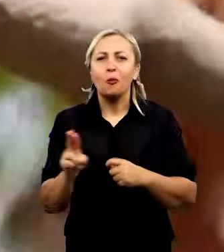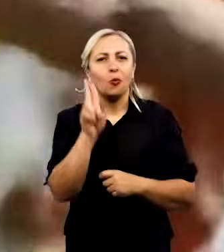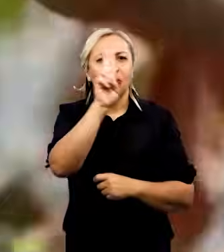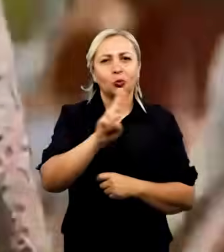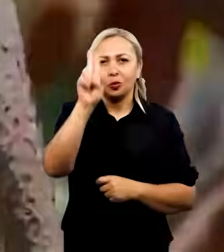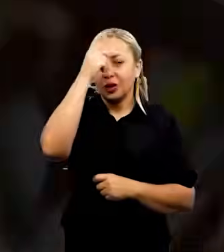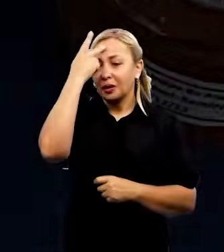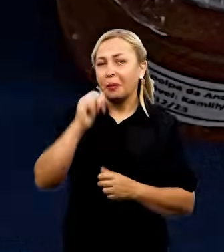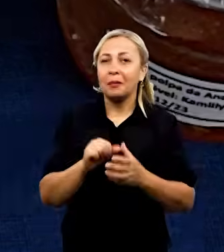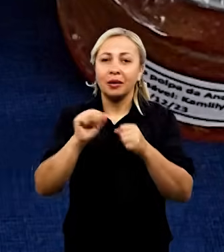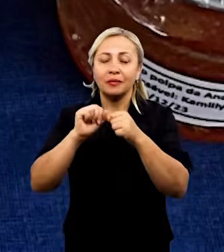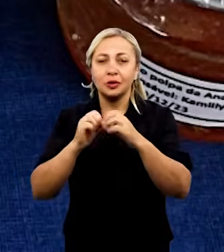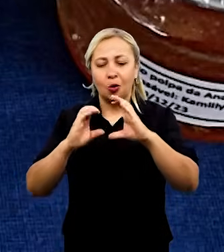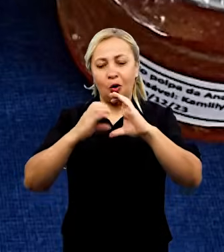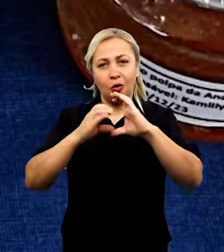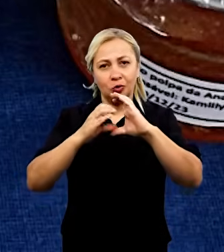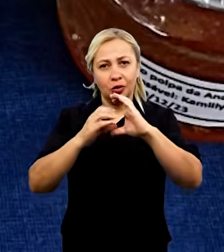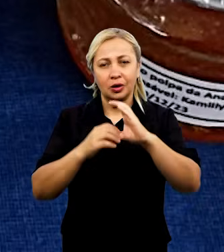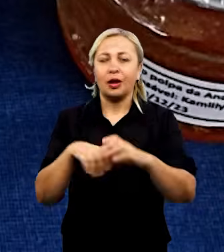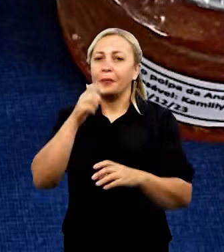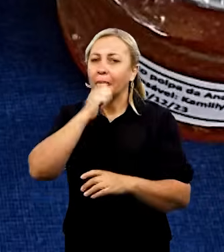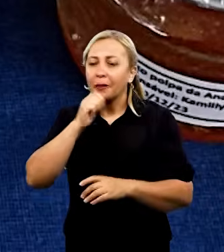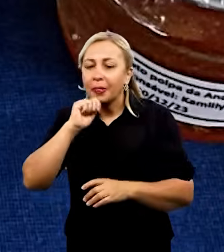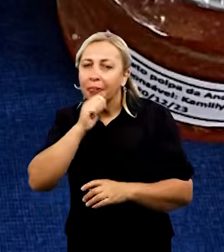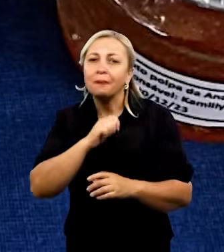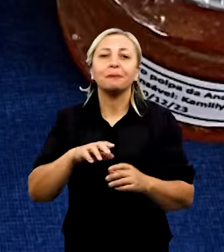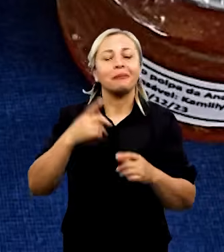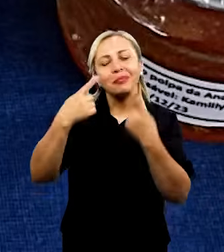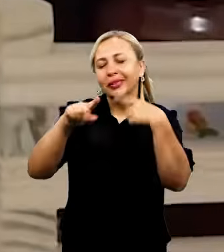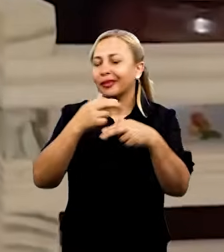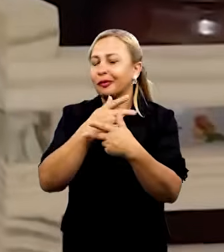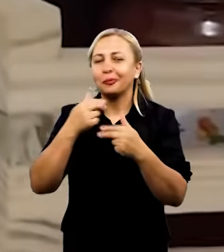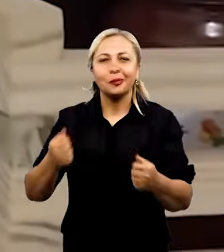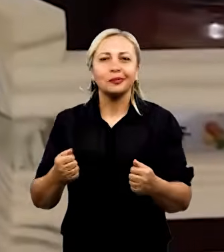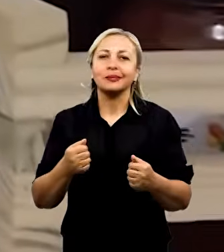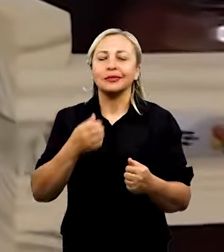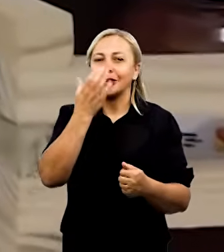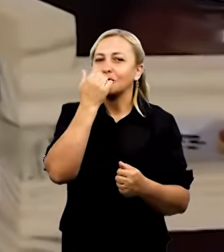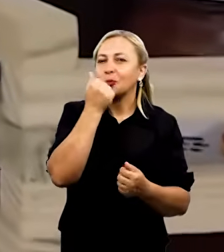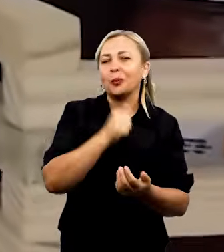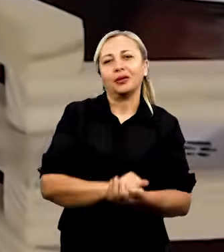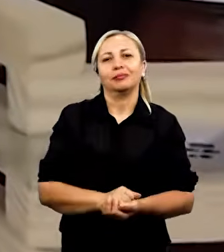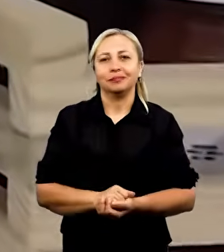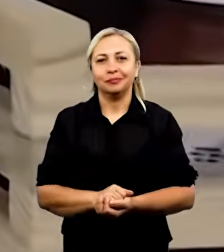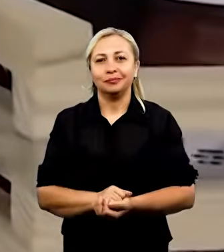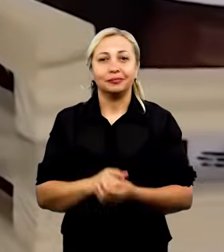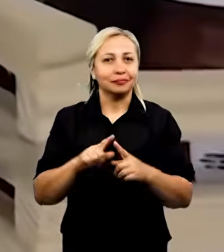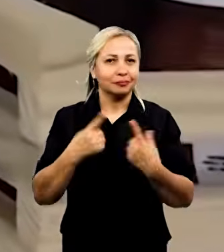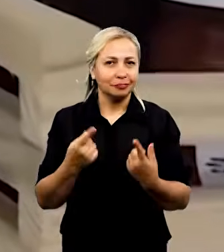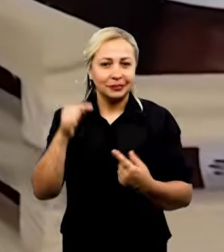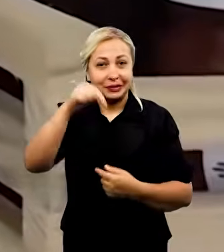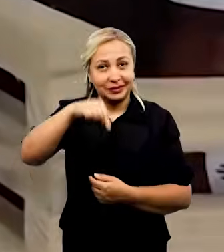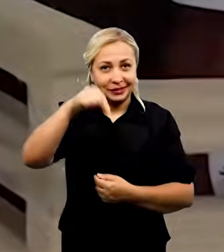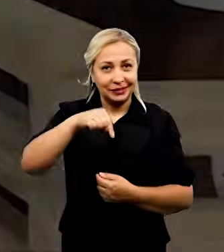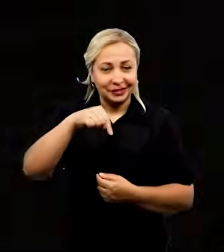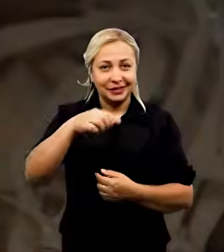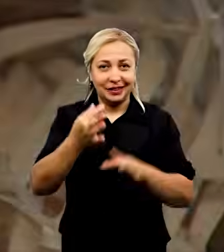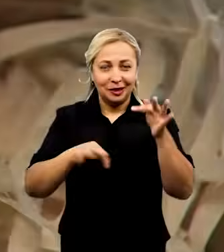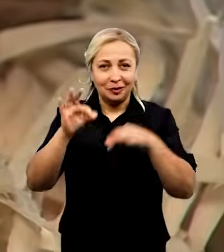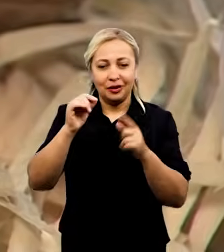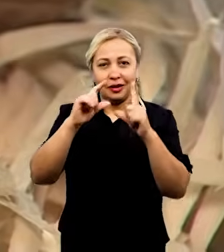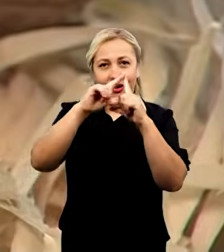muito utilizada na fabricação de geleias, sorvetes e outros produtos na área da alimentação. Mas